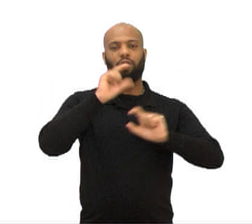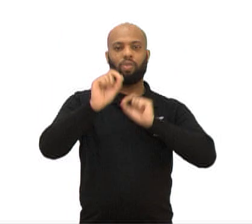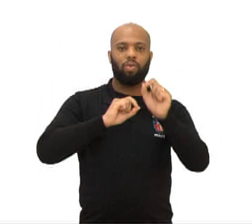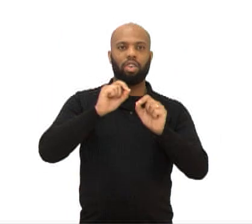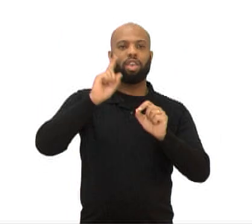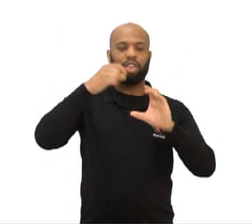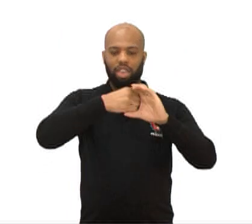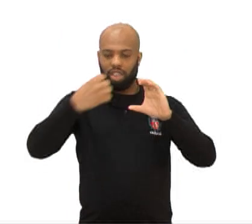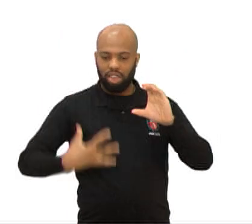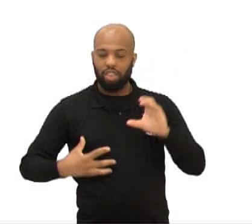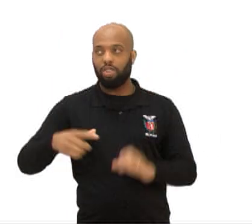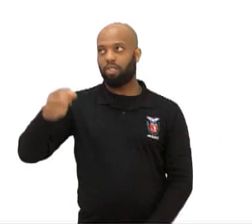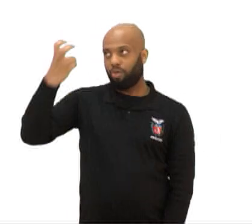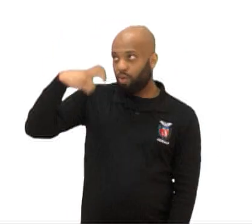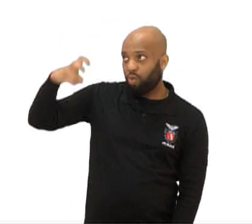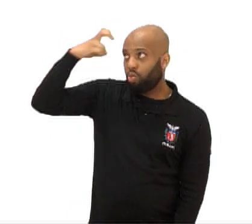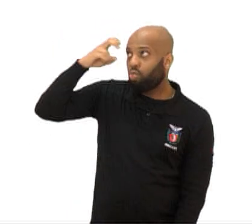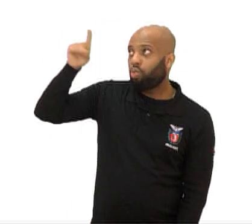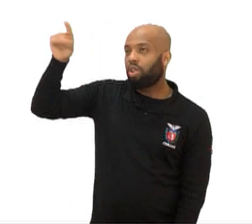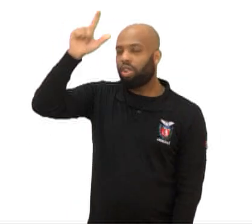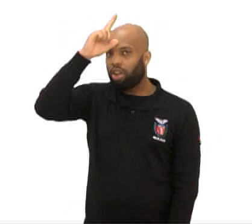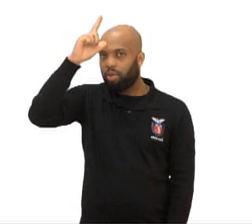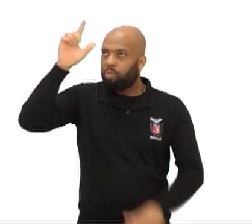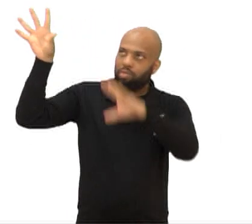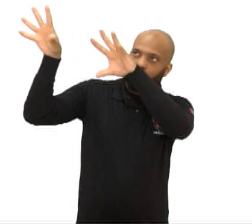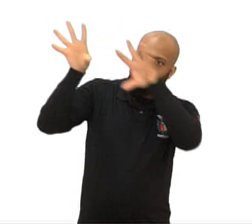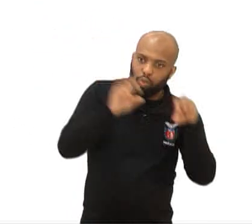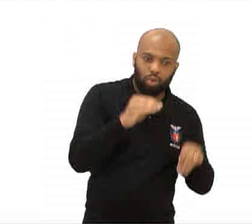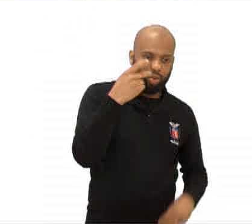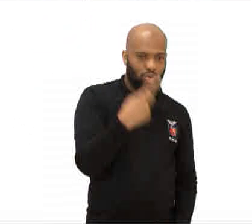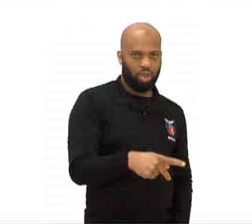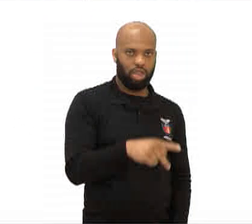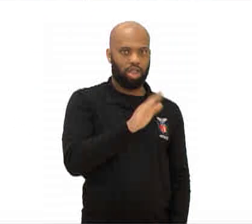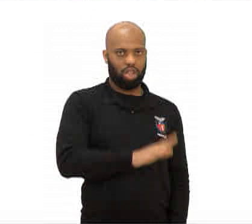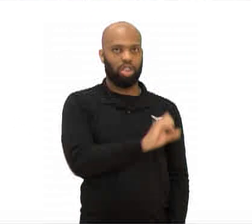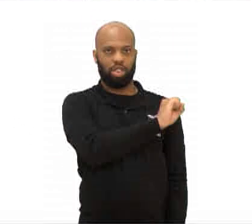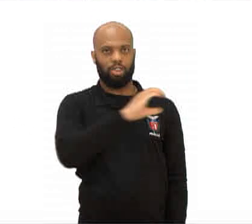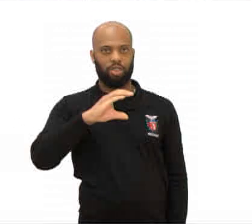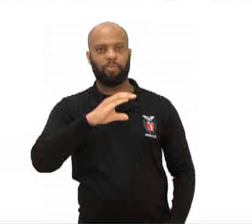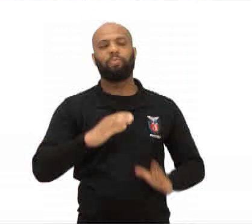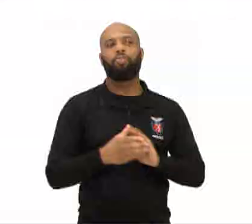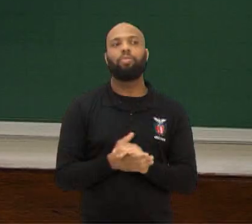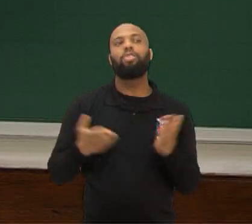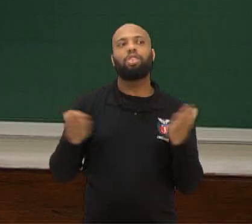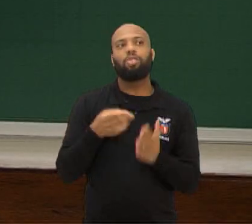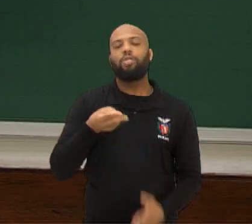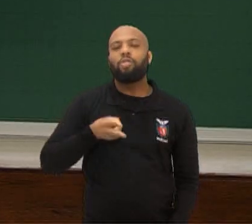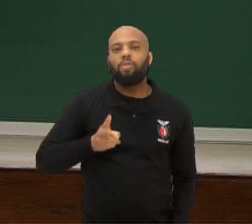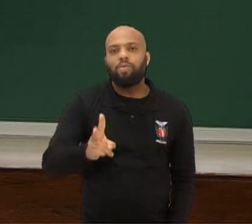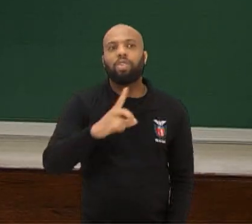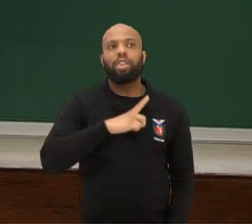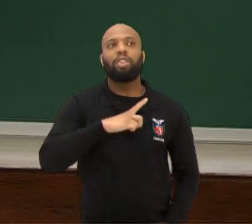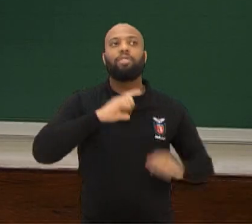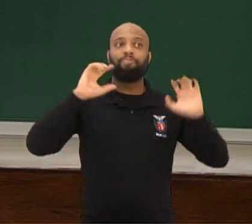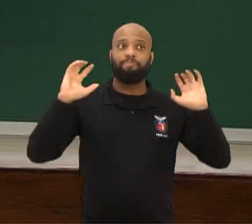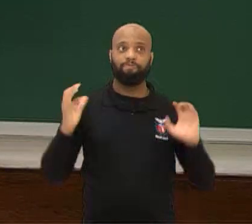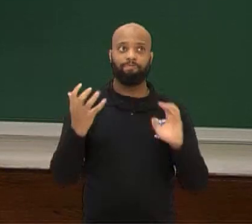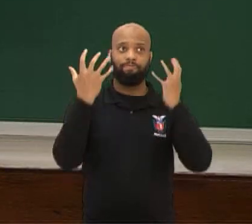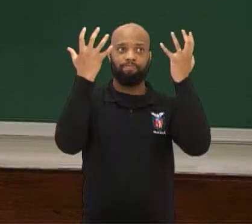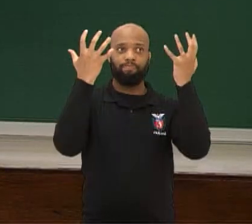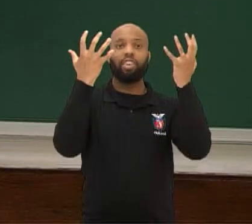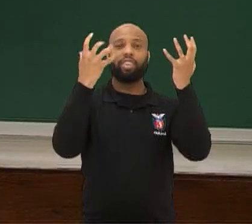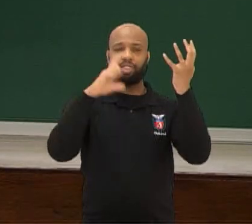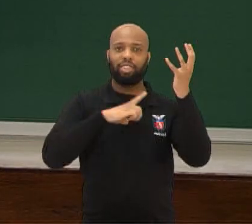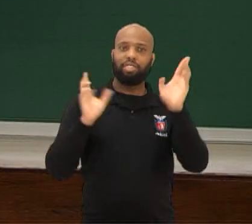essa característica cultural dos povos que vieram e se instalaram naquela região. Continuando ali, nós vamos ter,